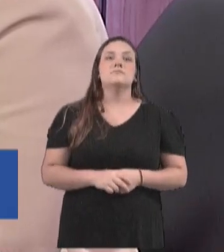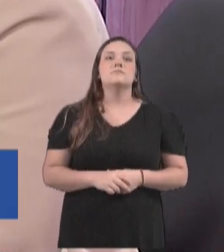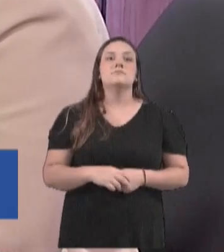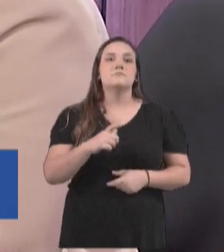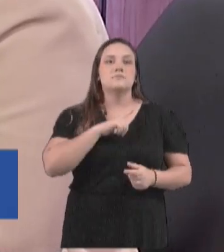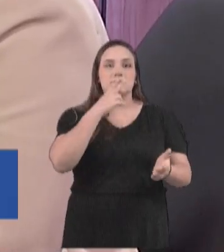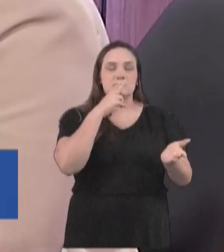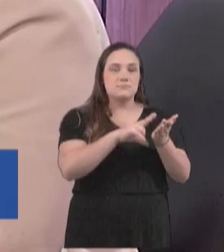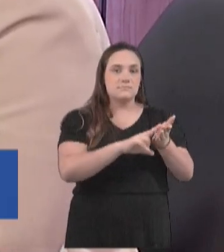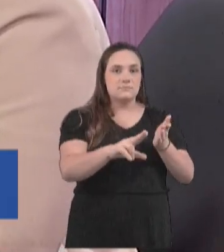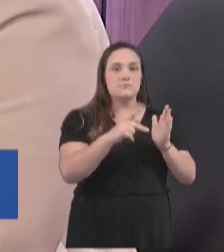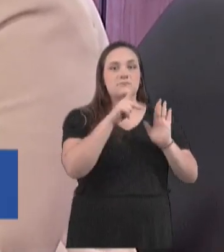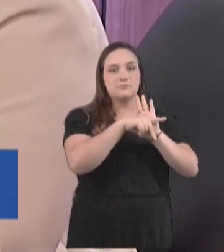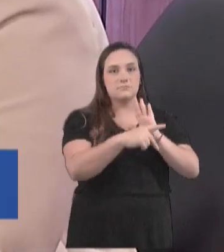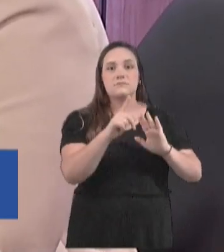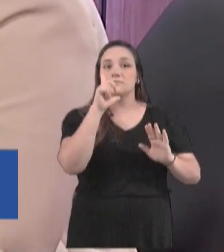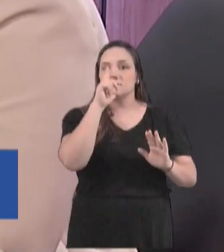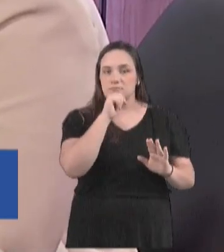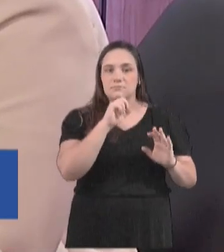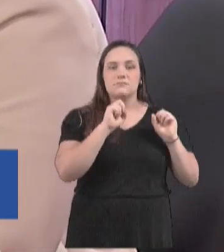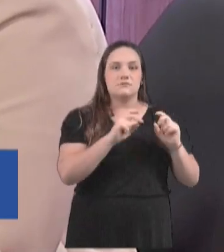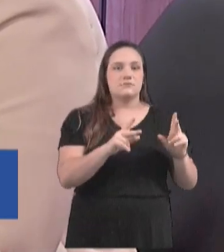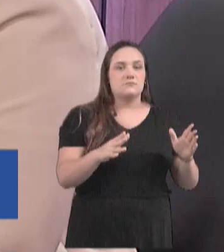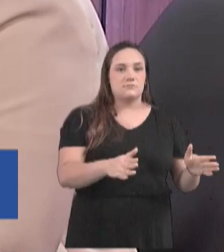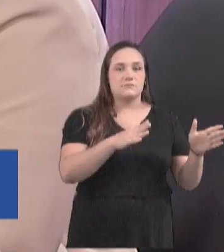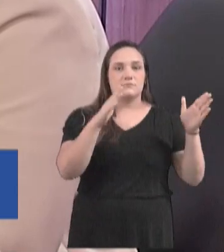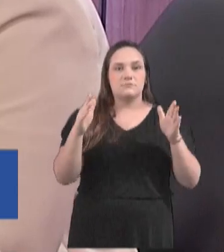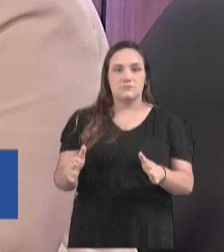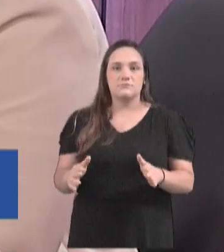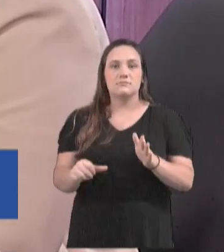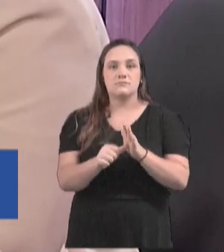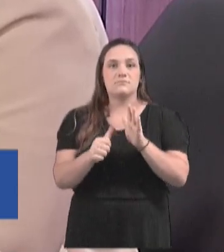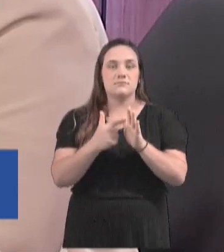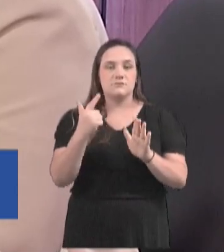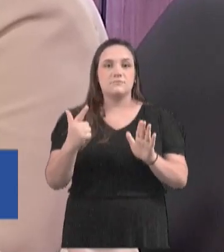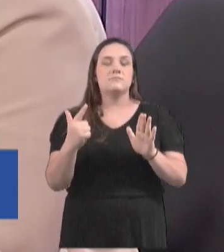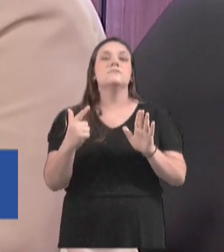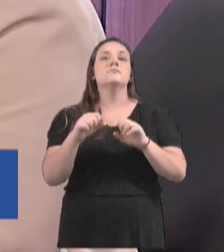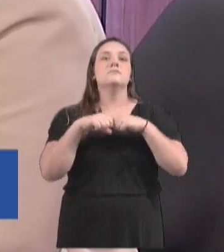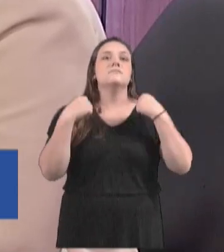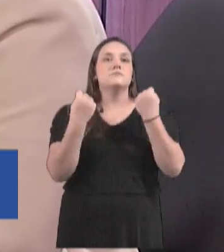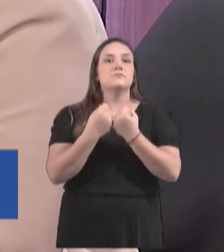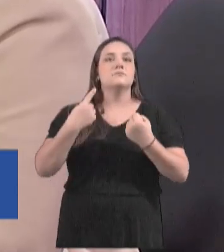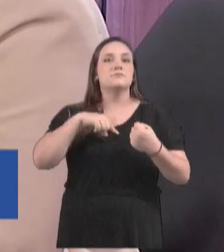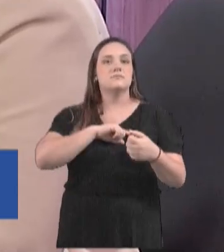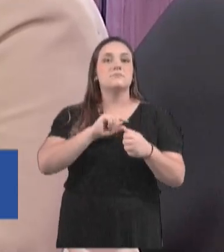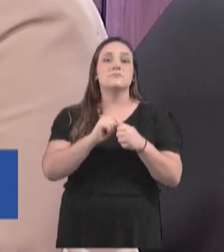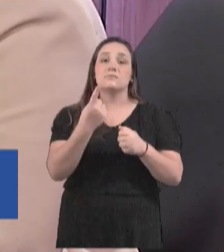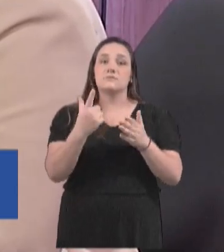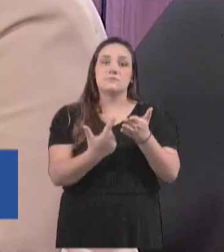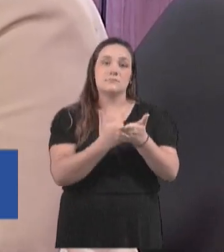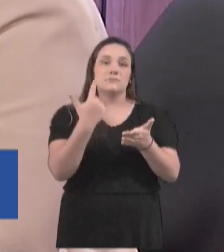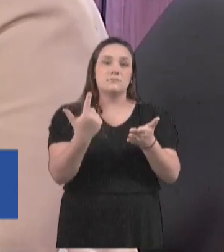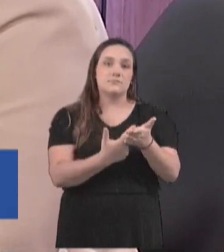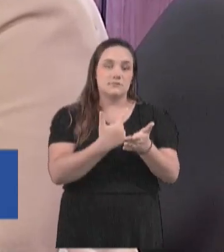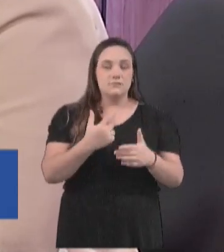a Carta da Água. E no segundo seminário, nós fizemos um livro, editamos um